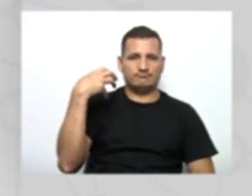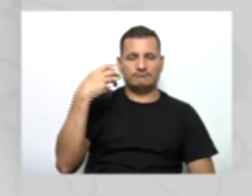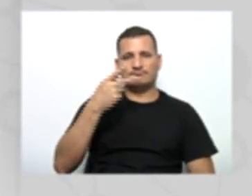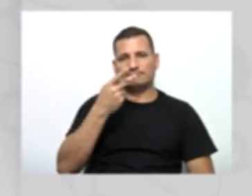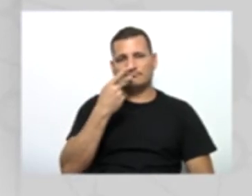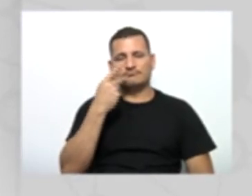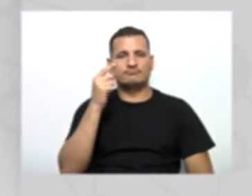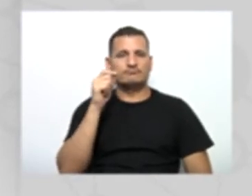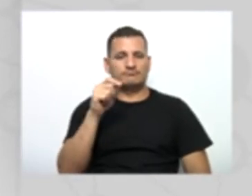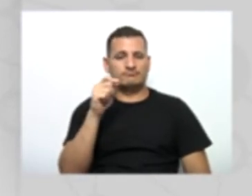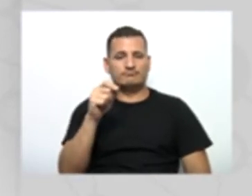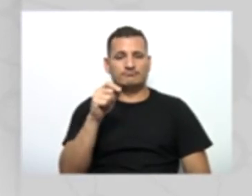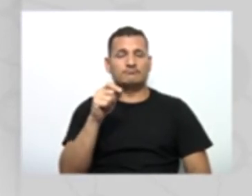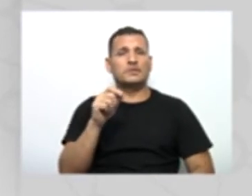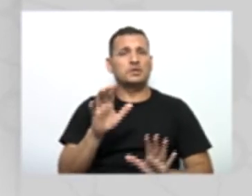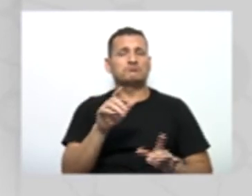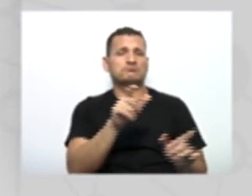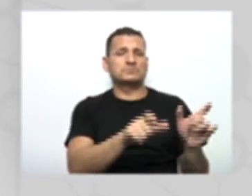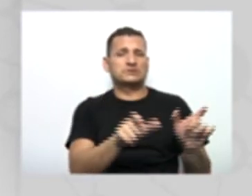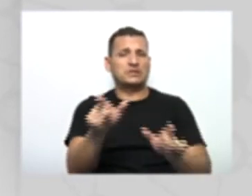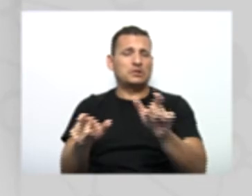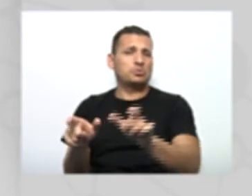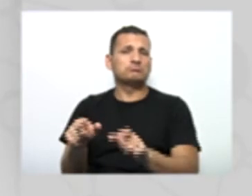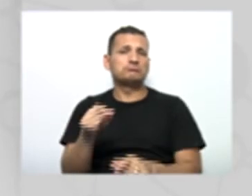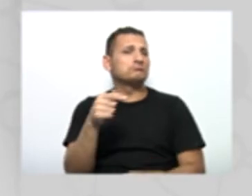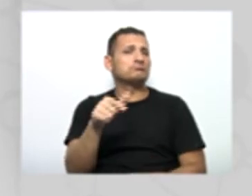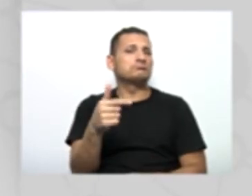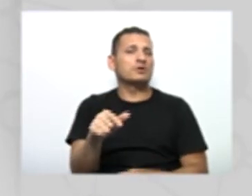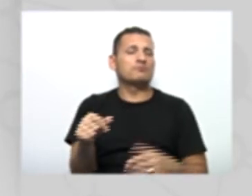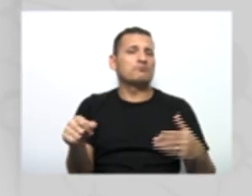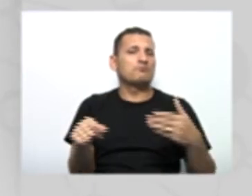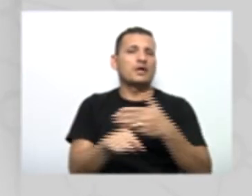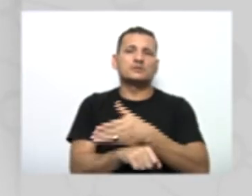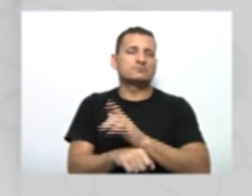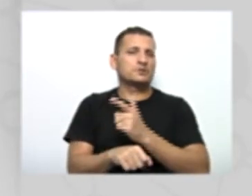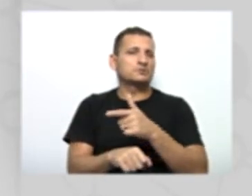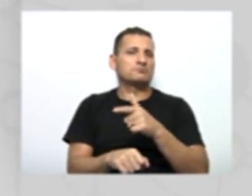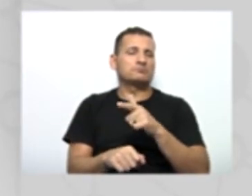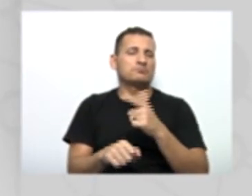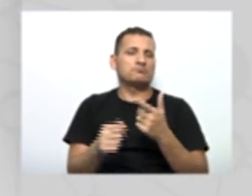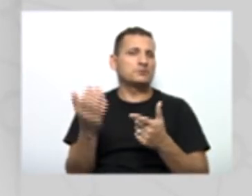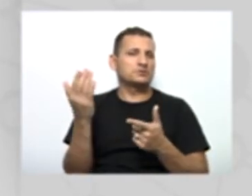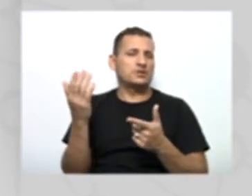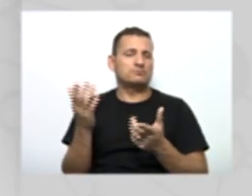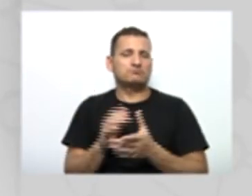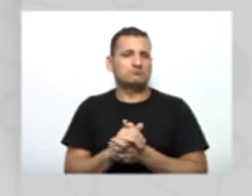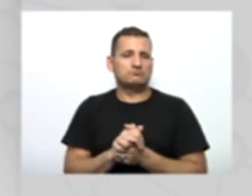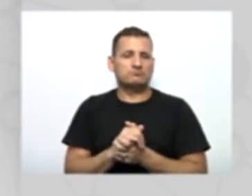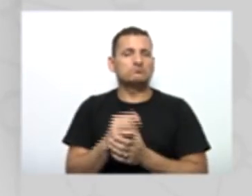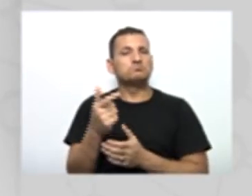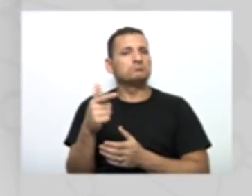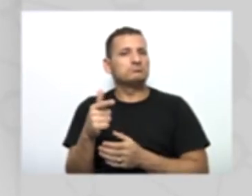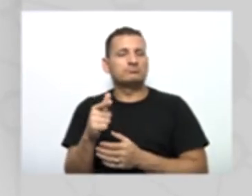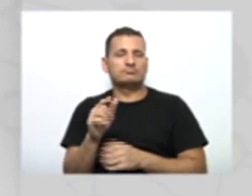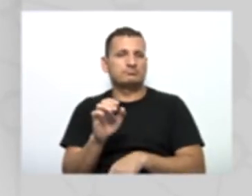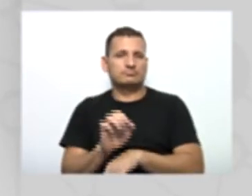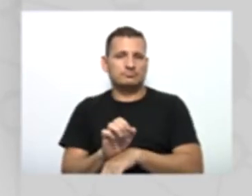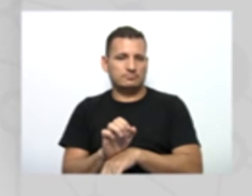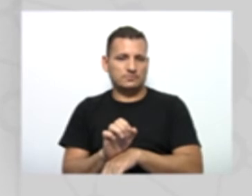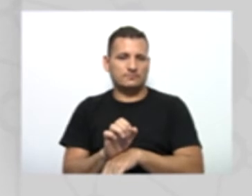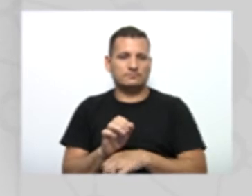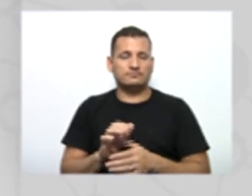exercida na votação das leis e no exercício de funções públicas, especialmente a judiciária. Tratava-se, a bem dizer, de